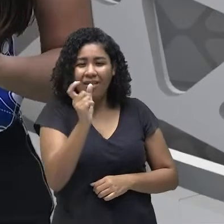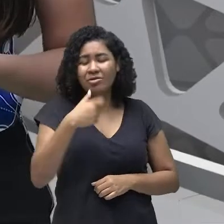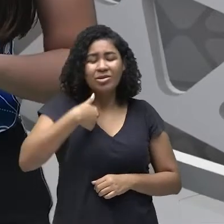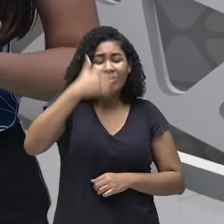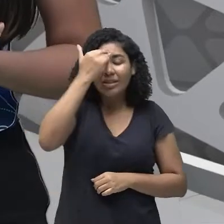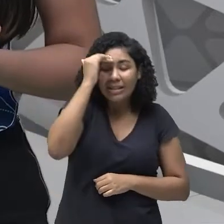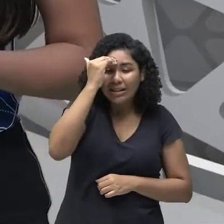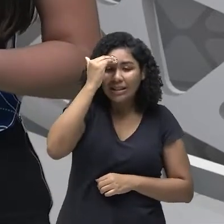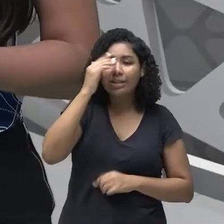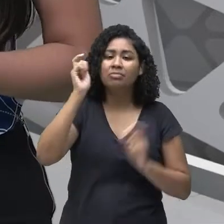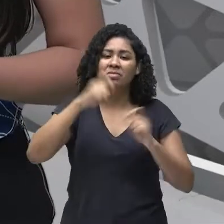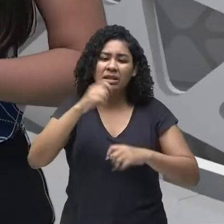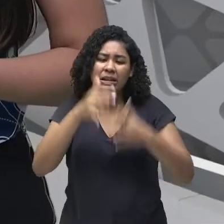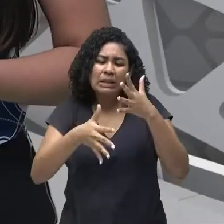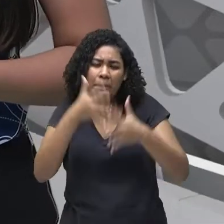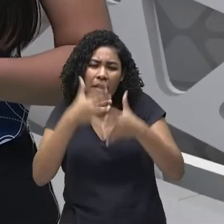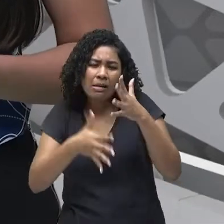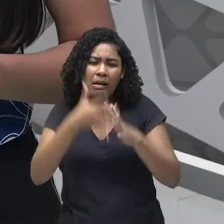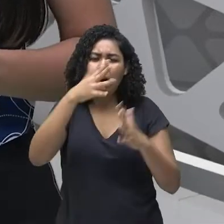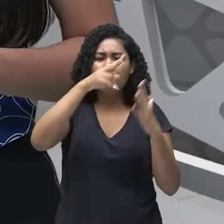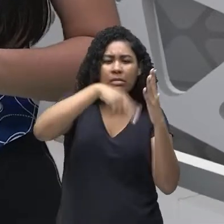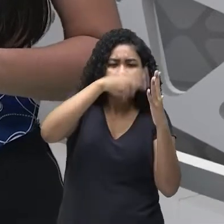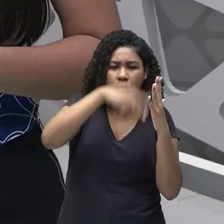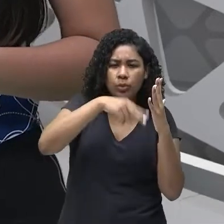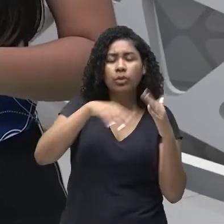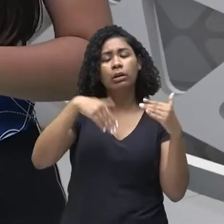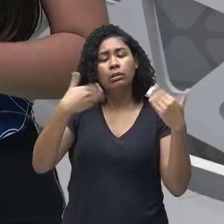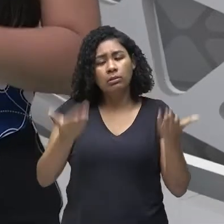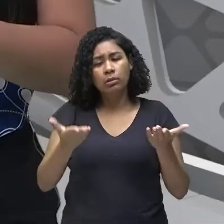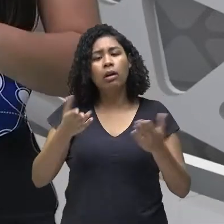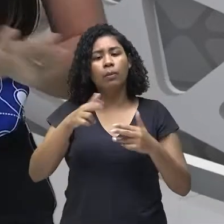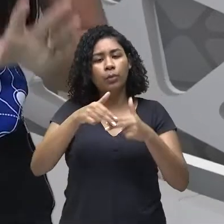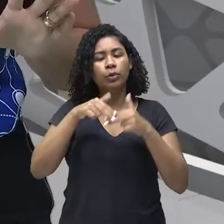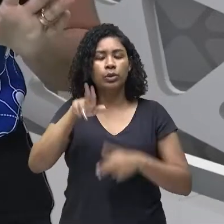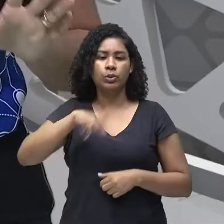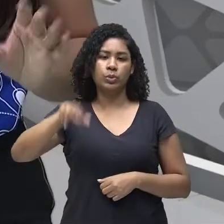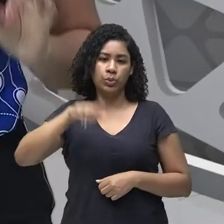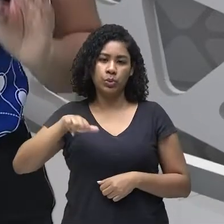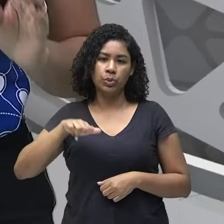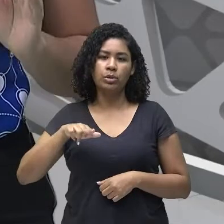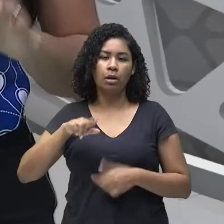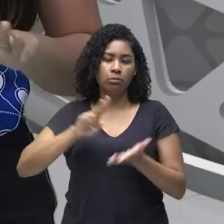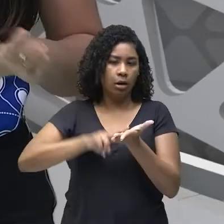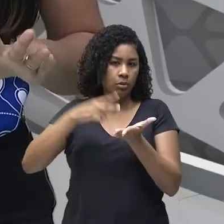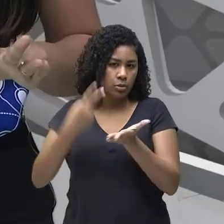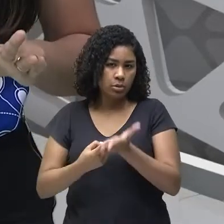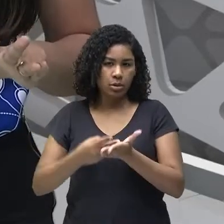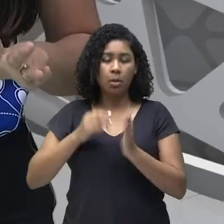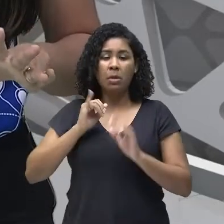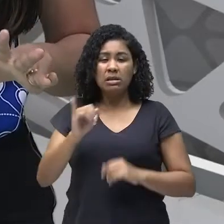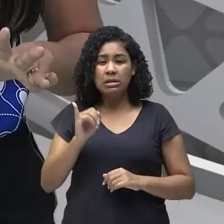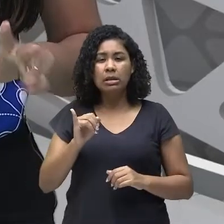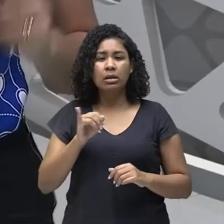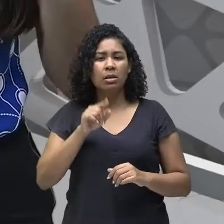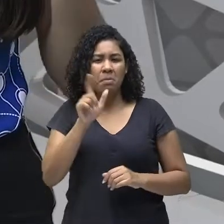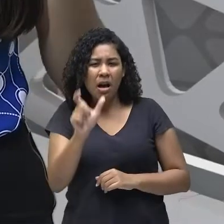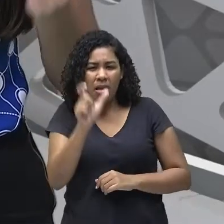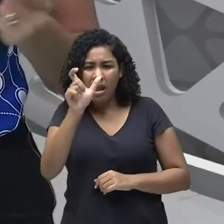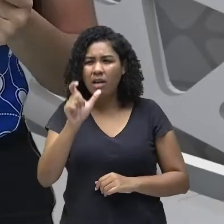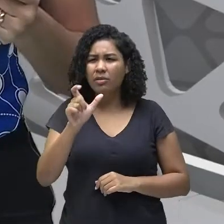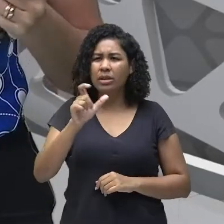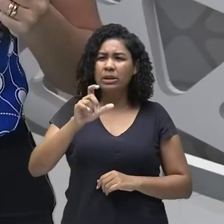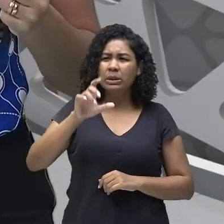aí comprometer, né, o seu entendimento a respeito do texto. Tirando isso, você não entendeu a palavra, mas você está